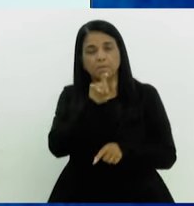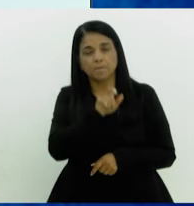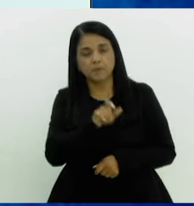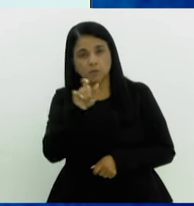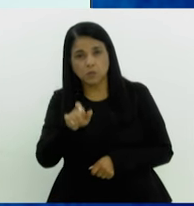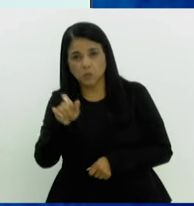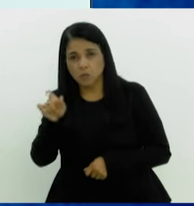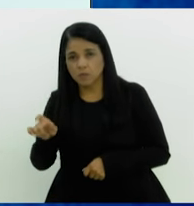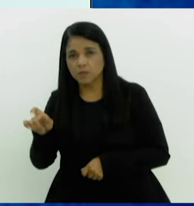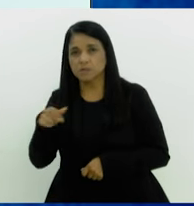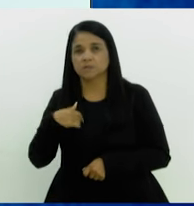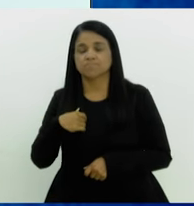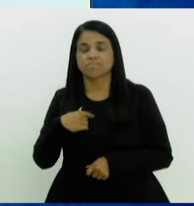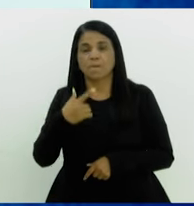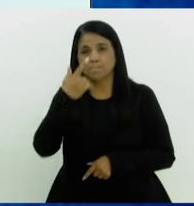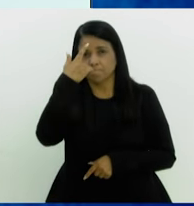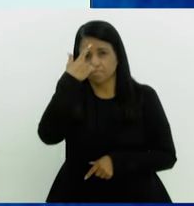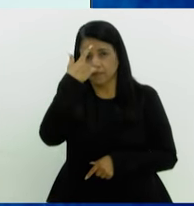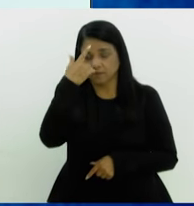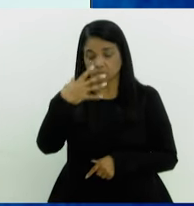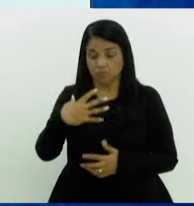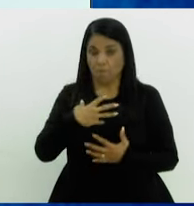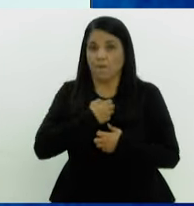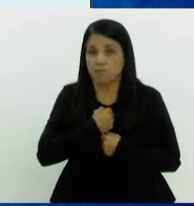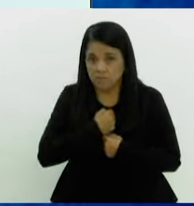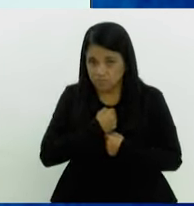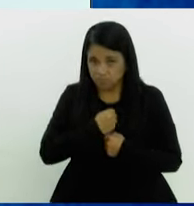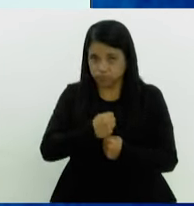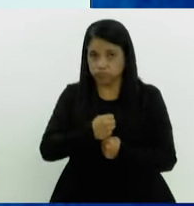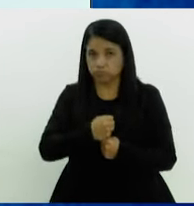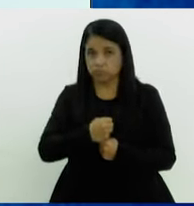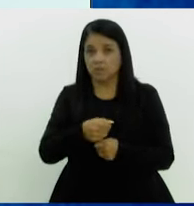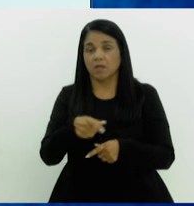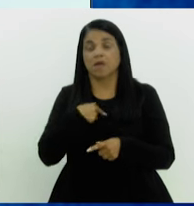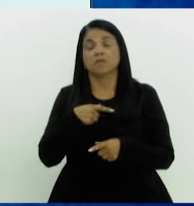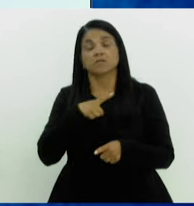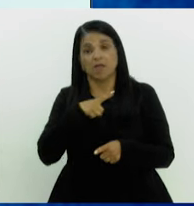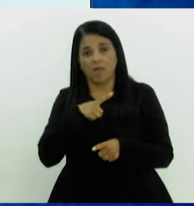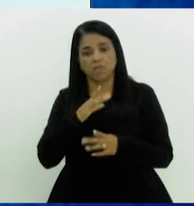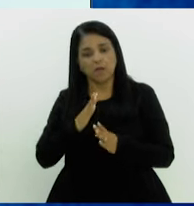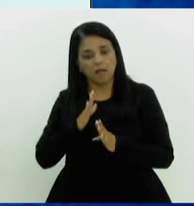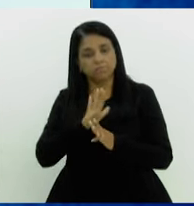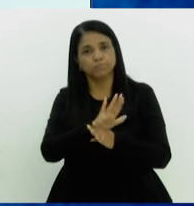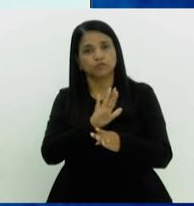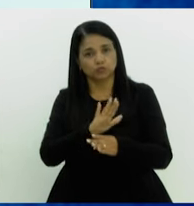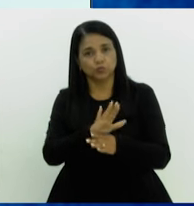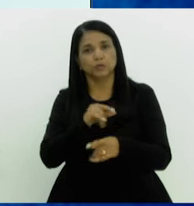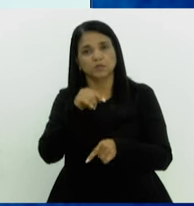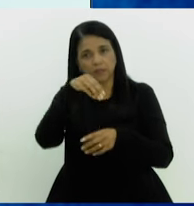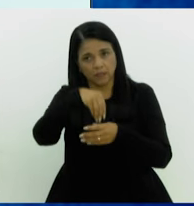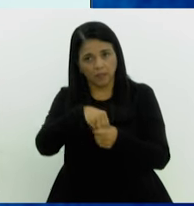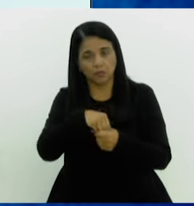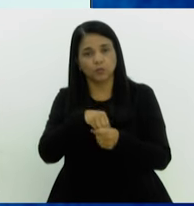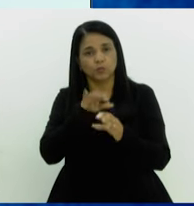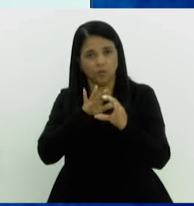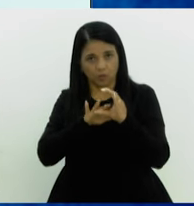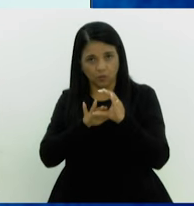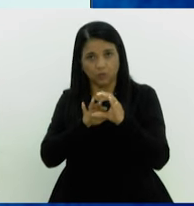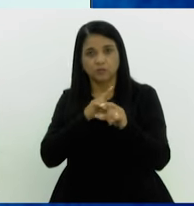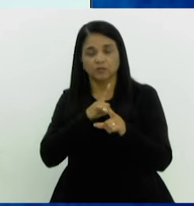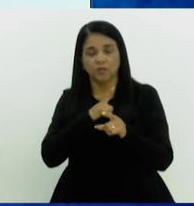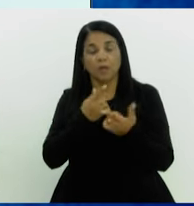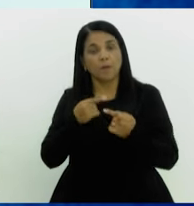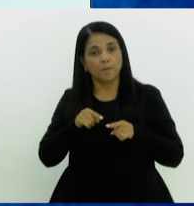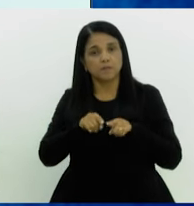até pensando suicídio a gente leva para uma ferramenta que pode ajudá-las lá também vai contar sobre a parceria que a gente